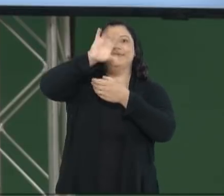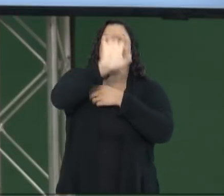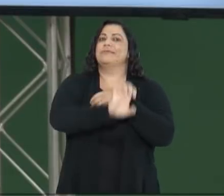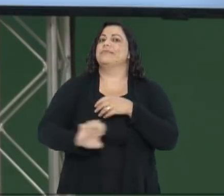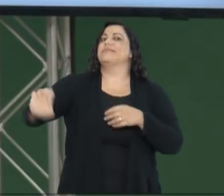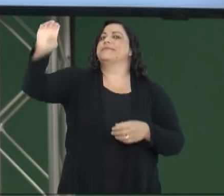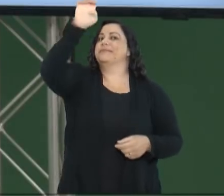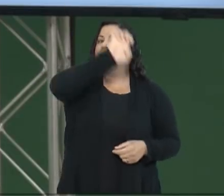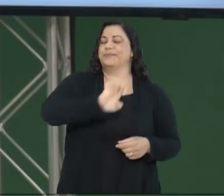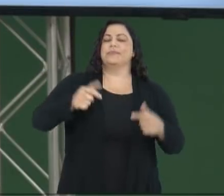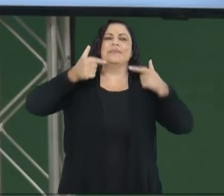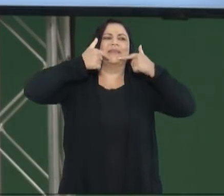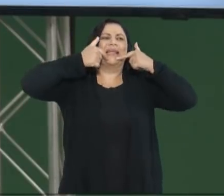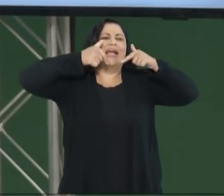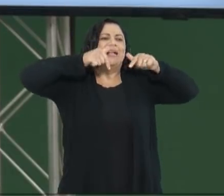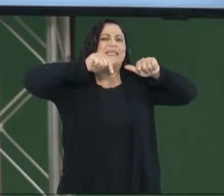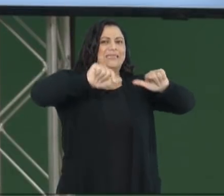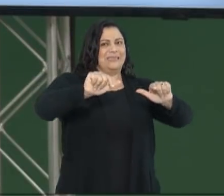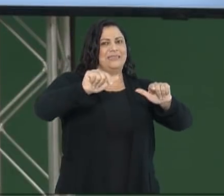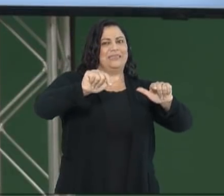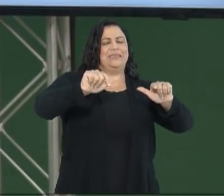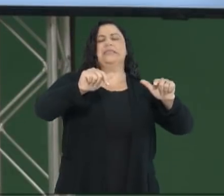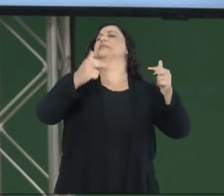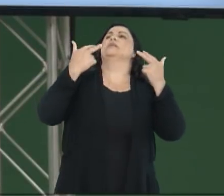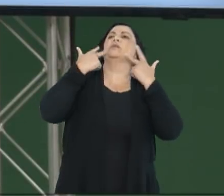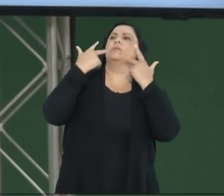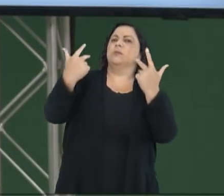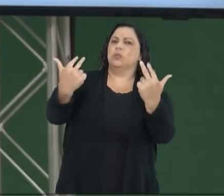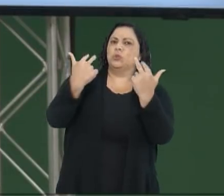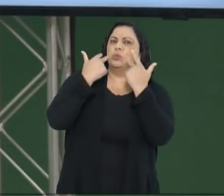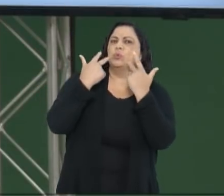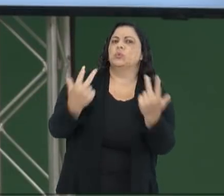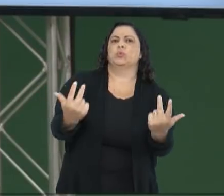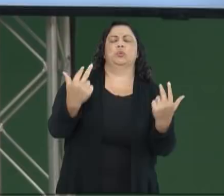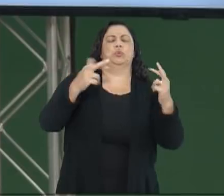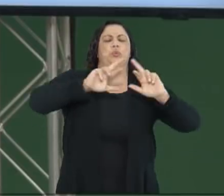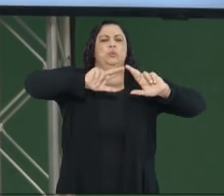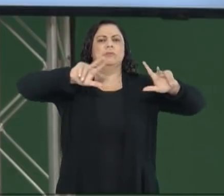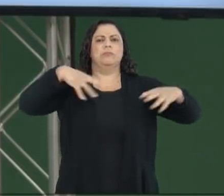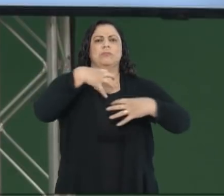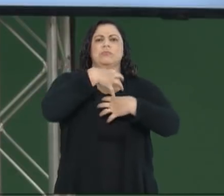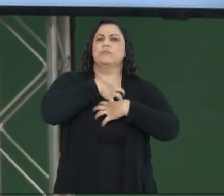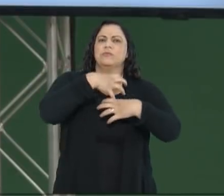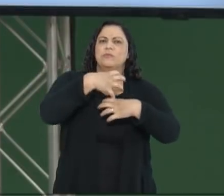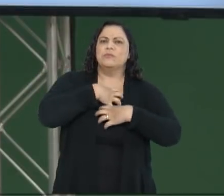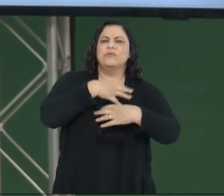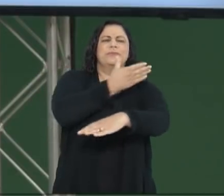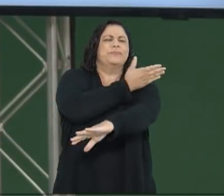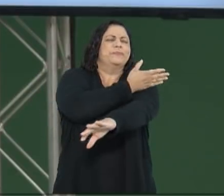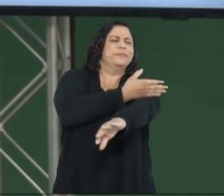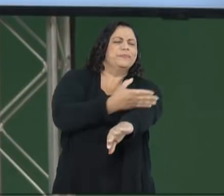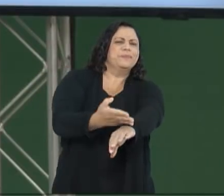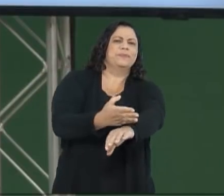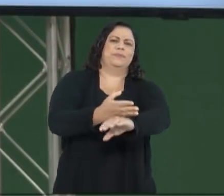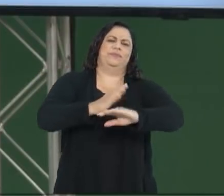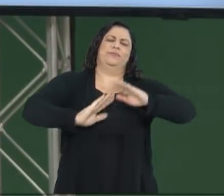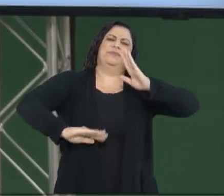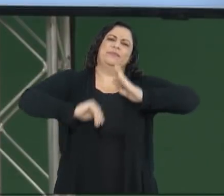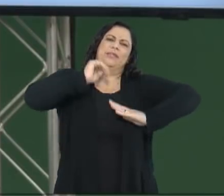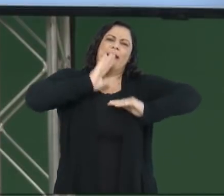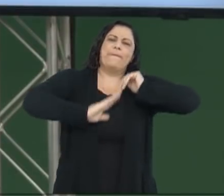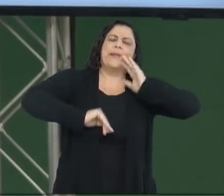as línguas faladas lá, até os modos de viver, os hábitos, a maneira de desenvolver o trabalho, as técnicas,